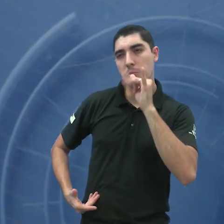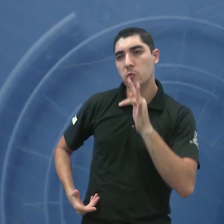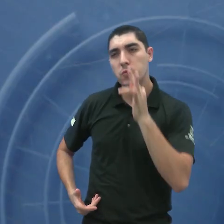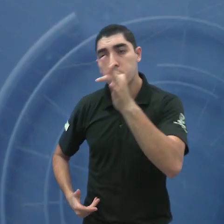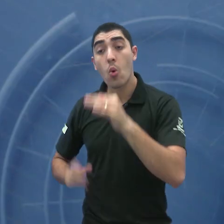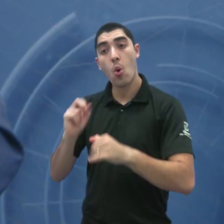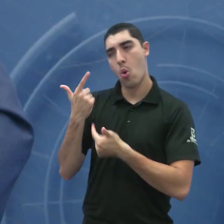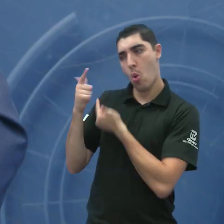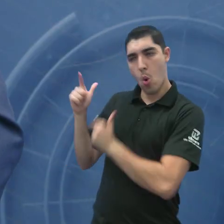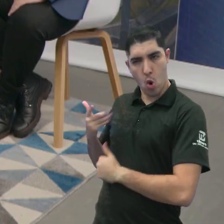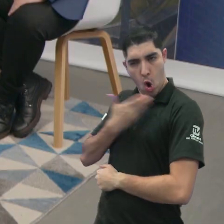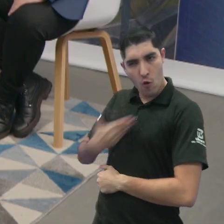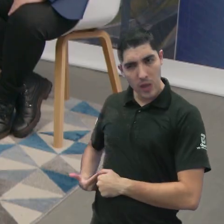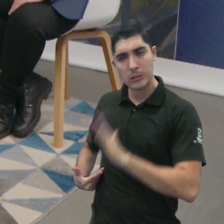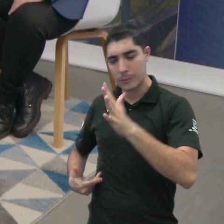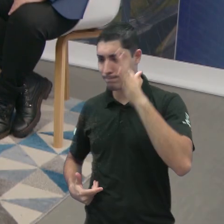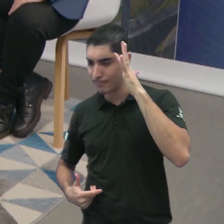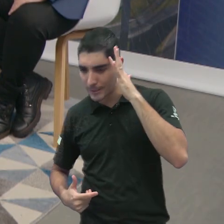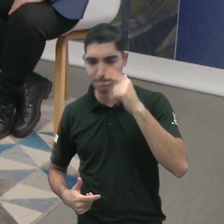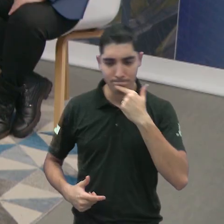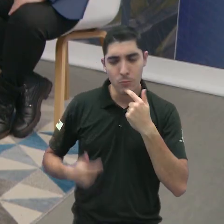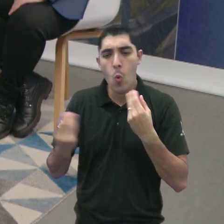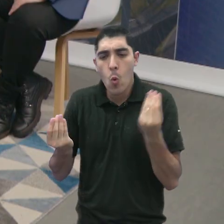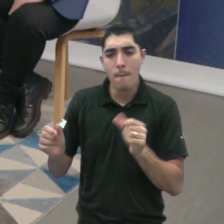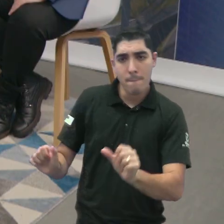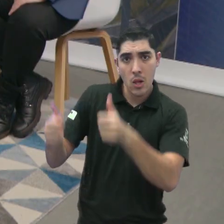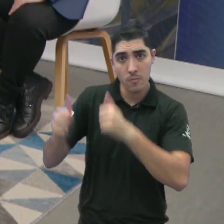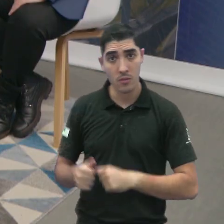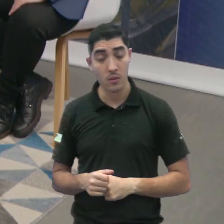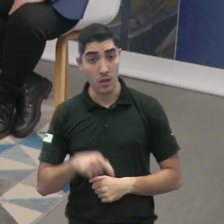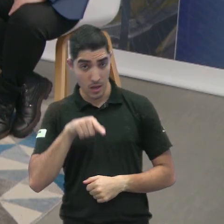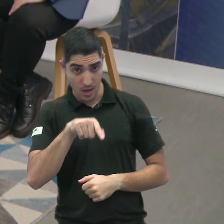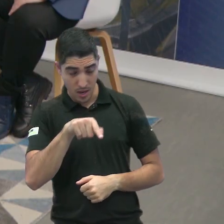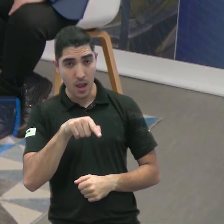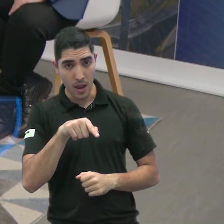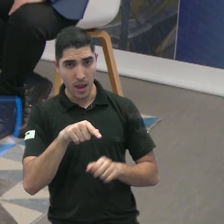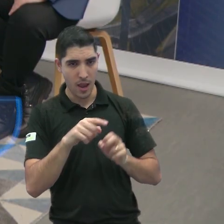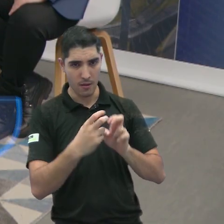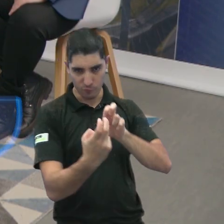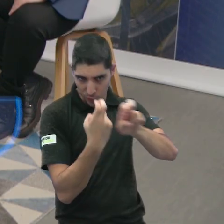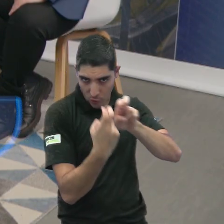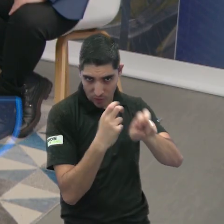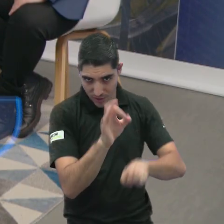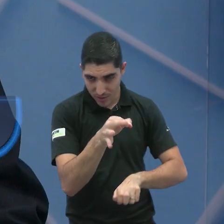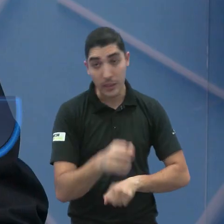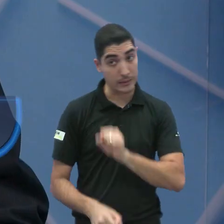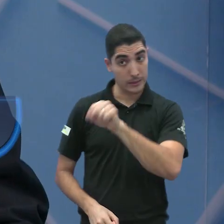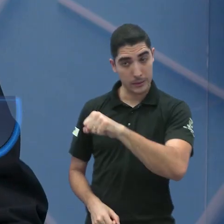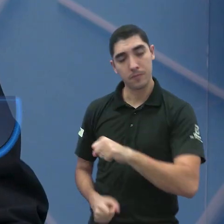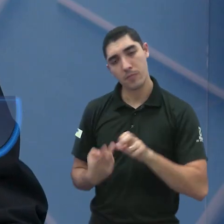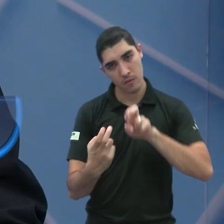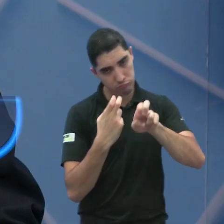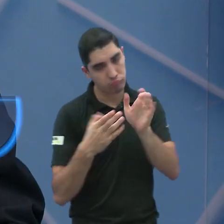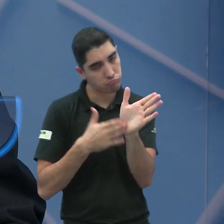passado, vêm trabalhado para crescer, para melhorar essa questão, Bernardo? A parte de ferrovias, né? Isso. Olha, é uma promessa já de